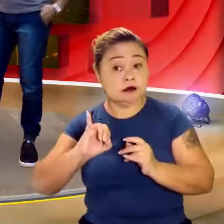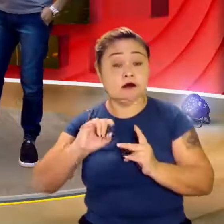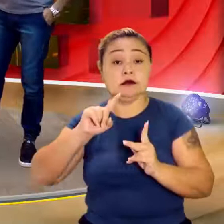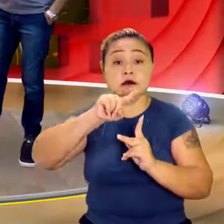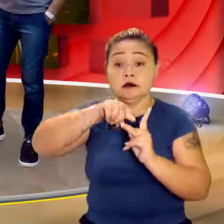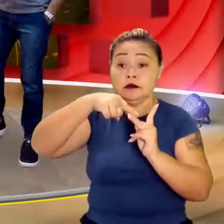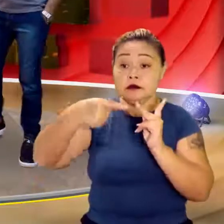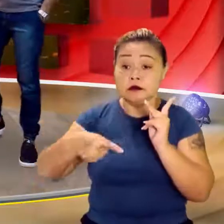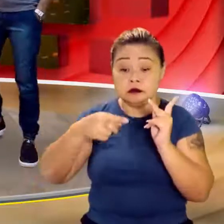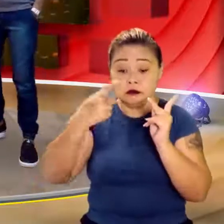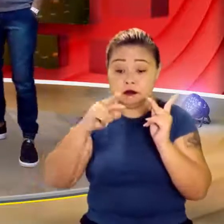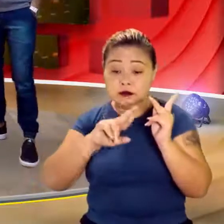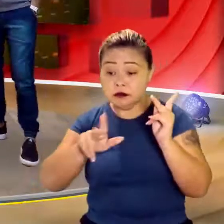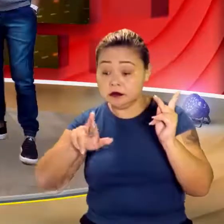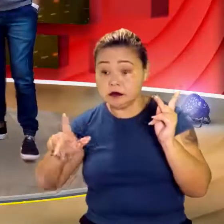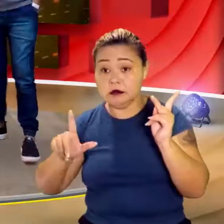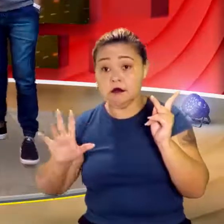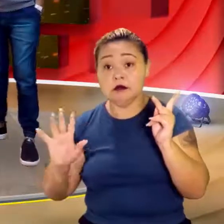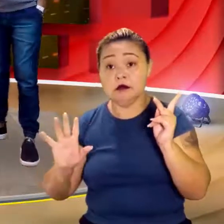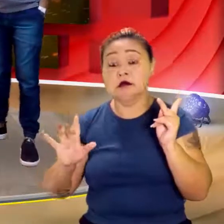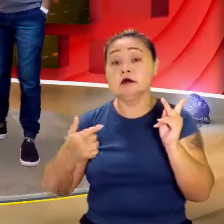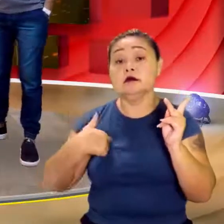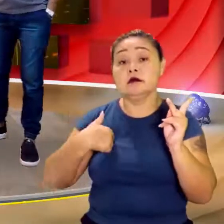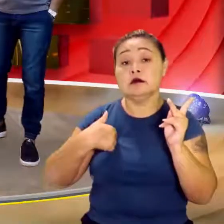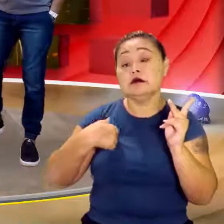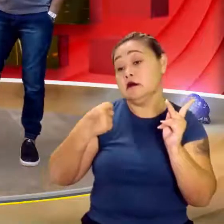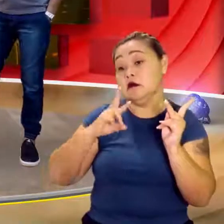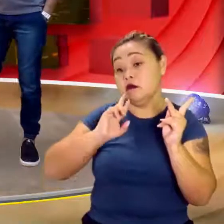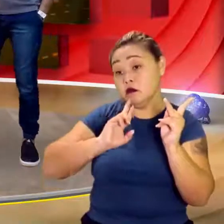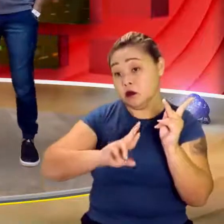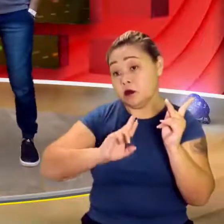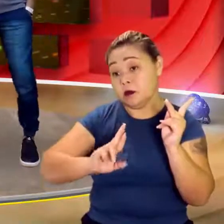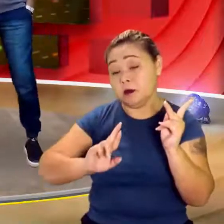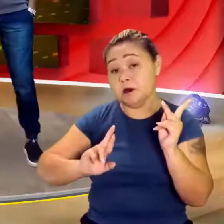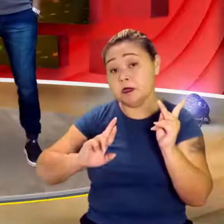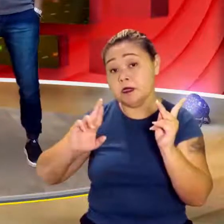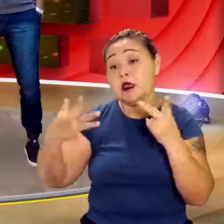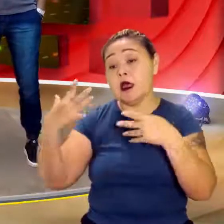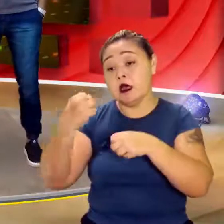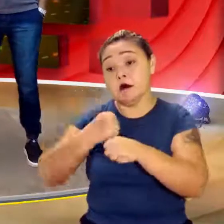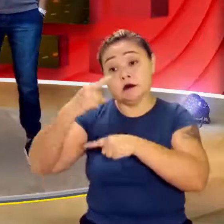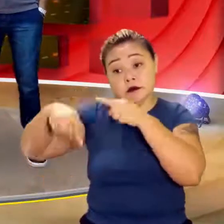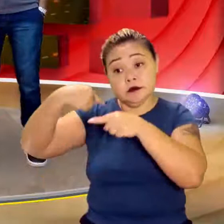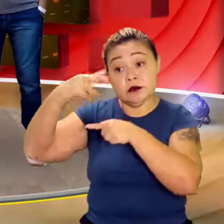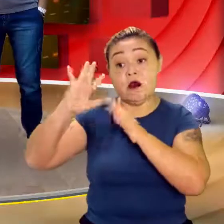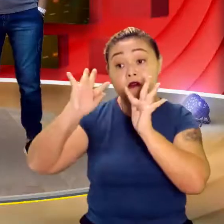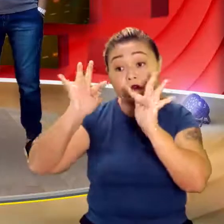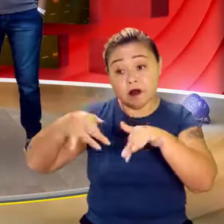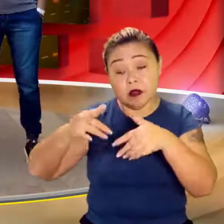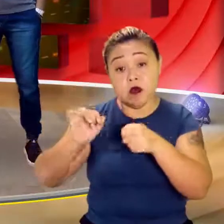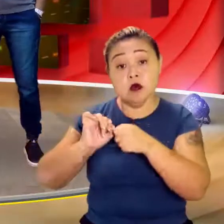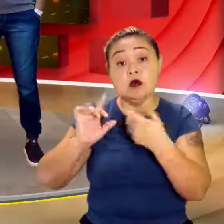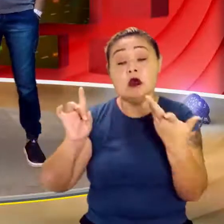radicandos diferentes, você vai precisar resolver o que tiver que resolver e calcular só depois. Tá? Não tem como misturar